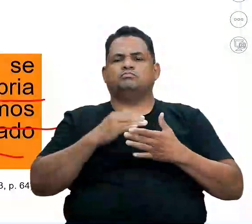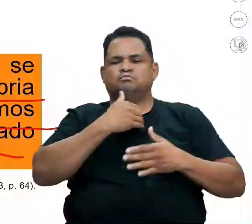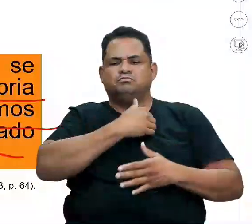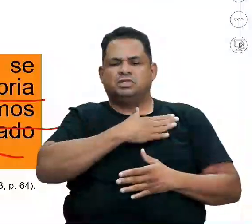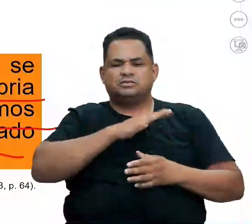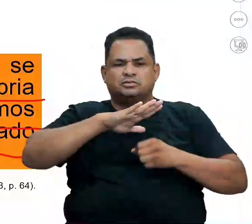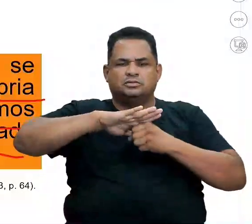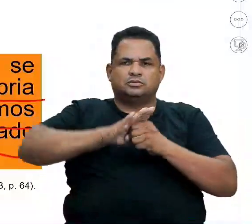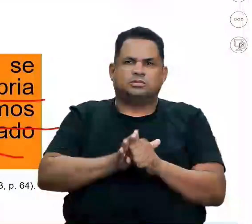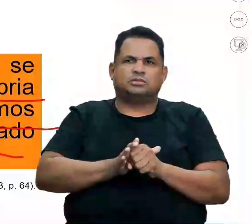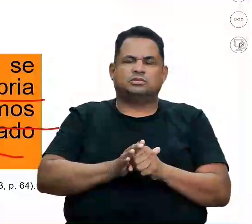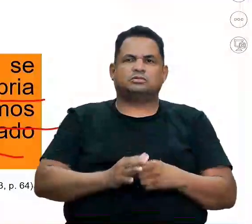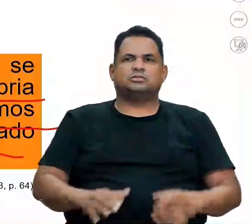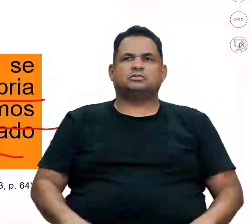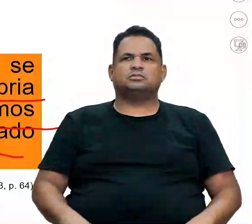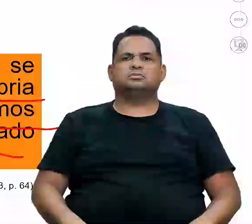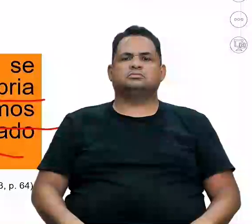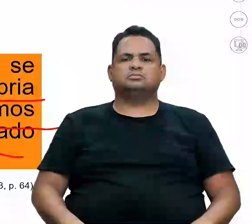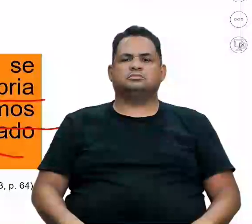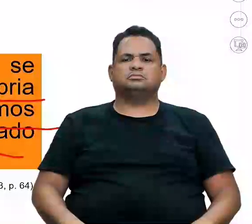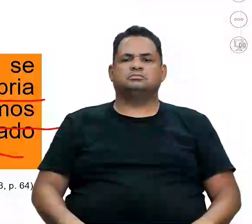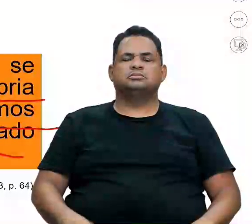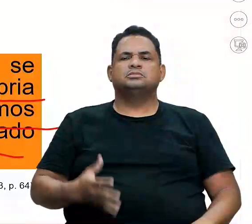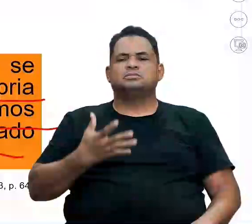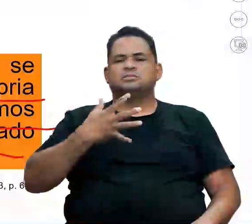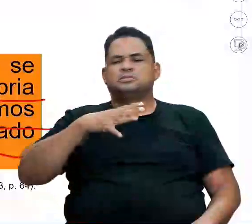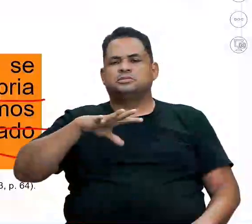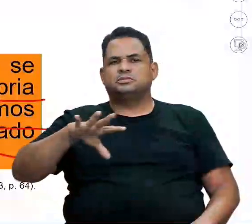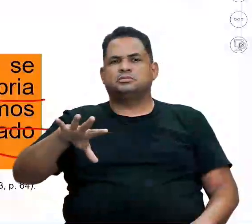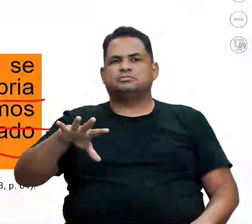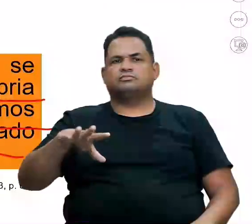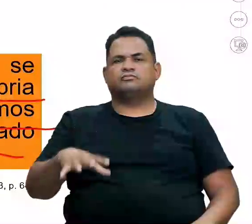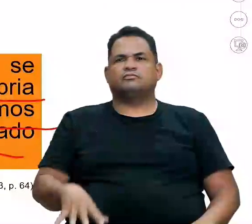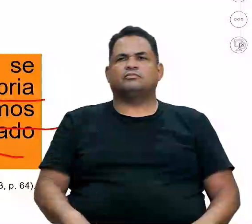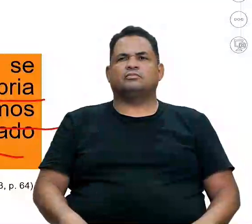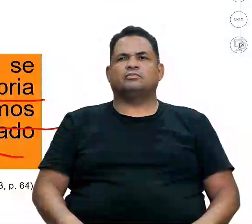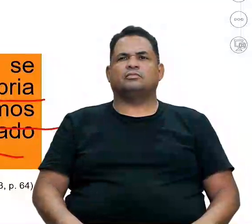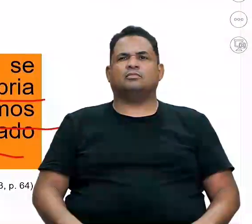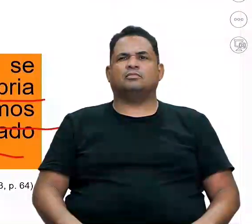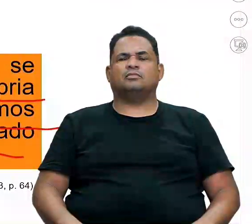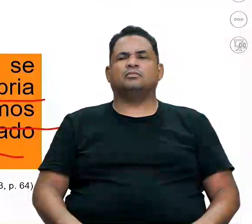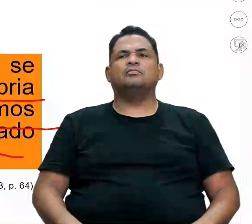discriminatório, que ele repudiava aí essa